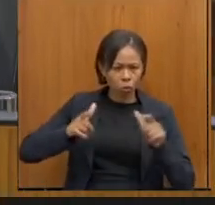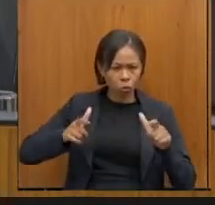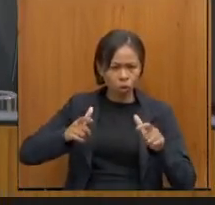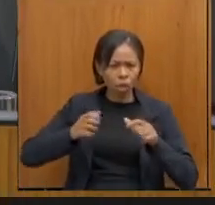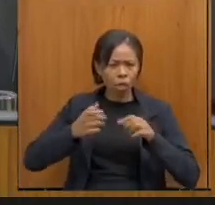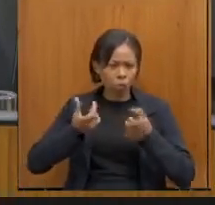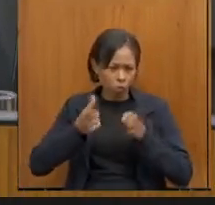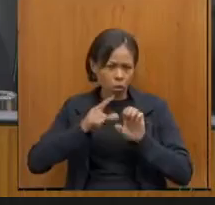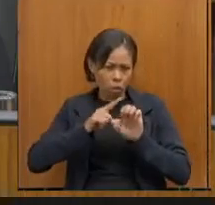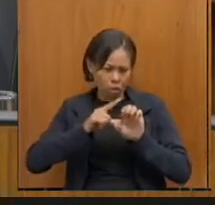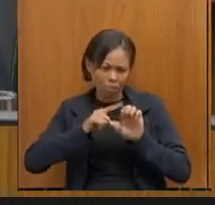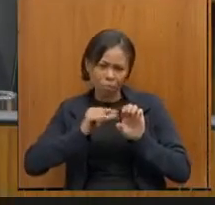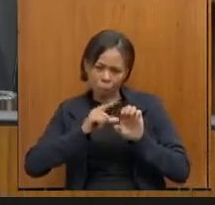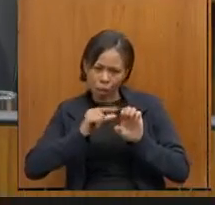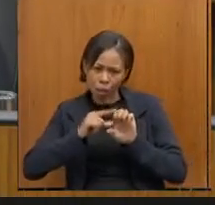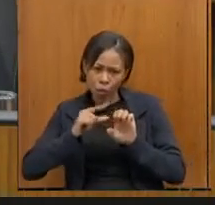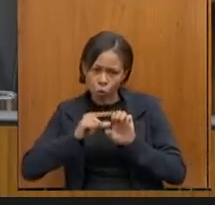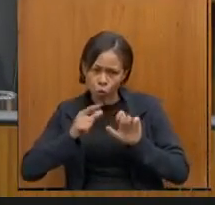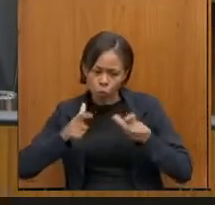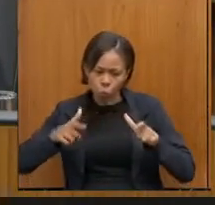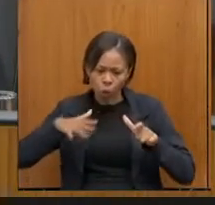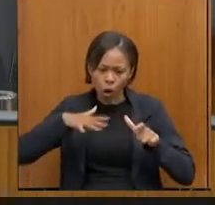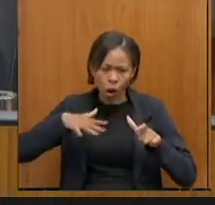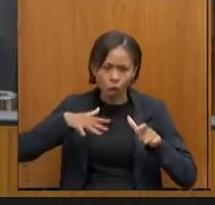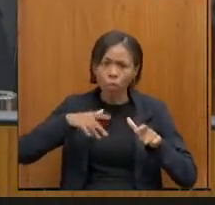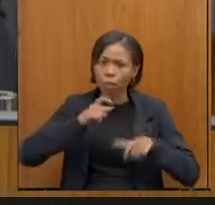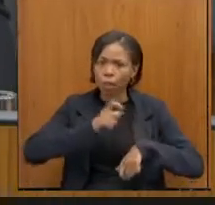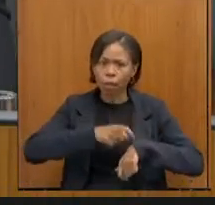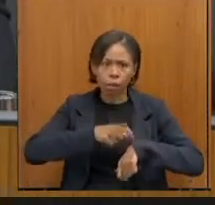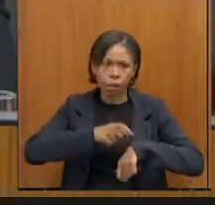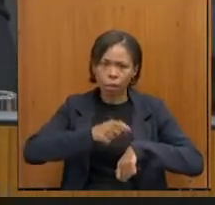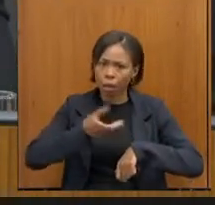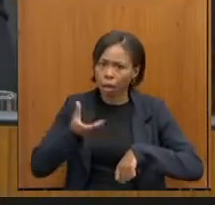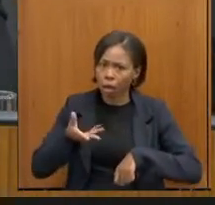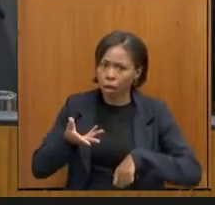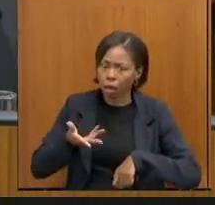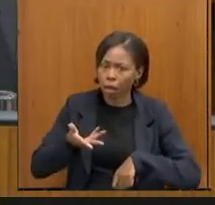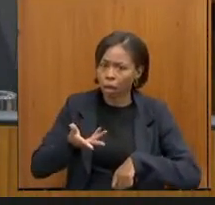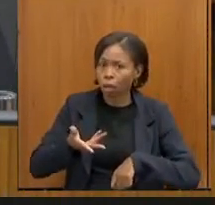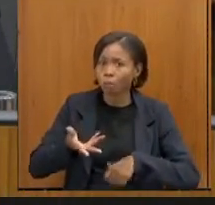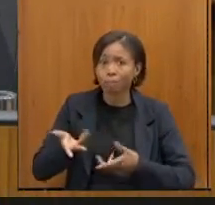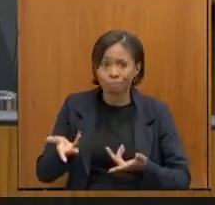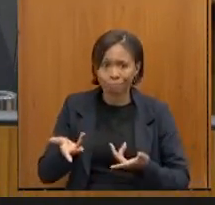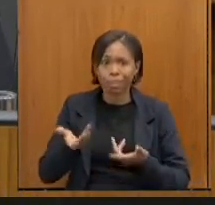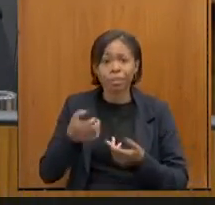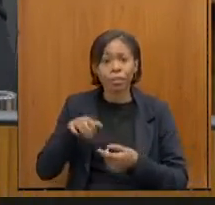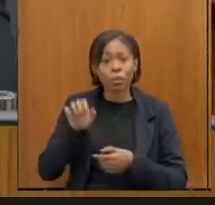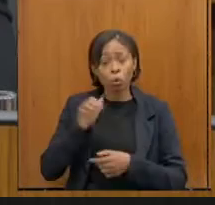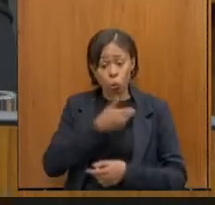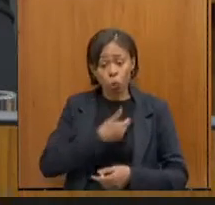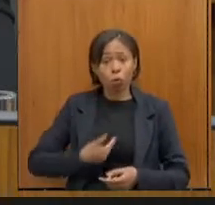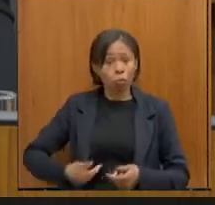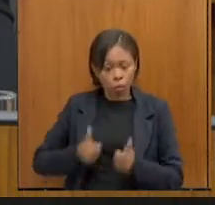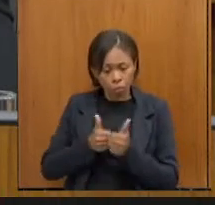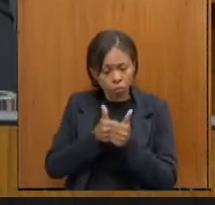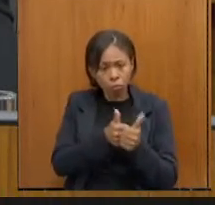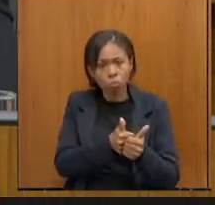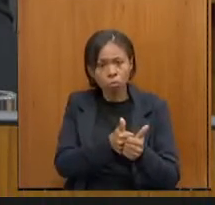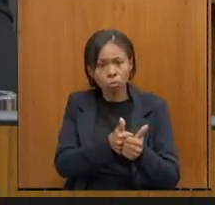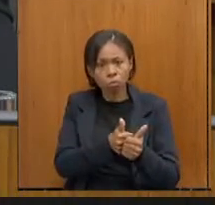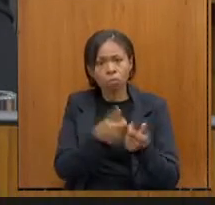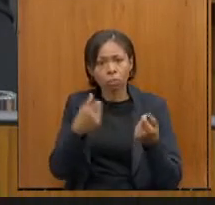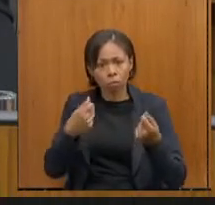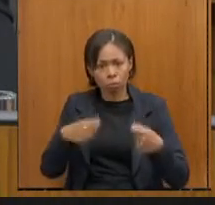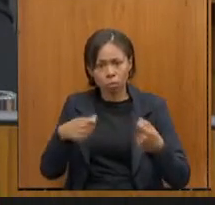empreendedor Ele tem pressa Ele é dinâmico ele tá a 200 por hora e o estado precisa acompanhar isso então nós fizemos